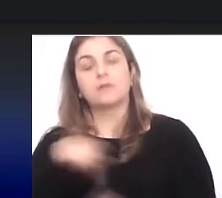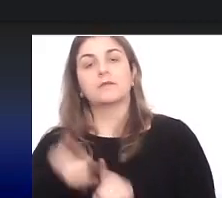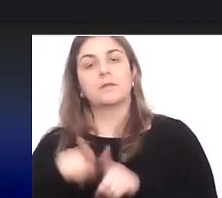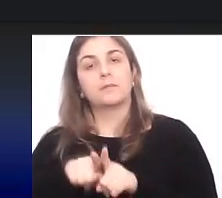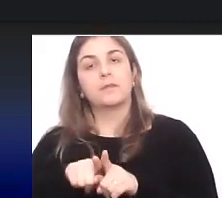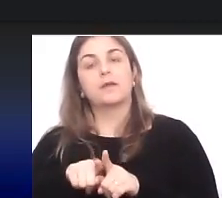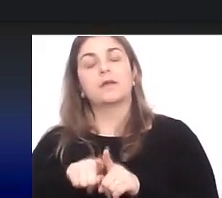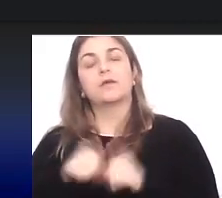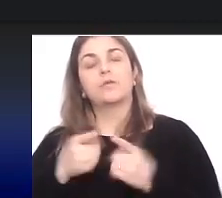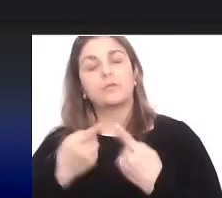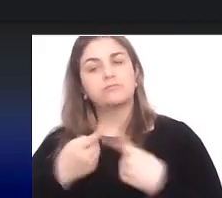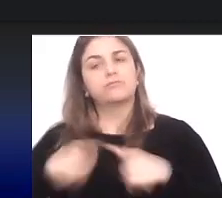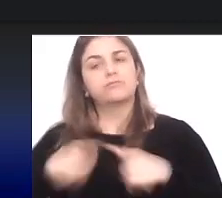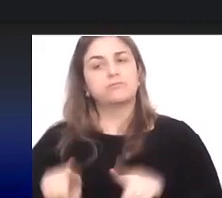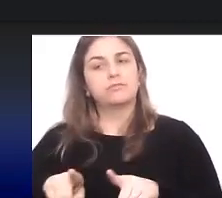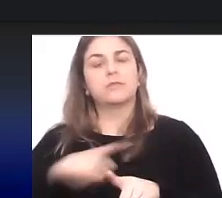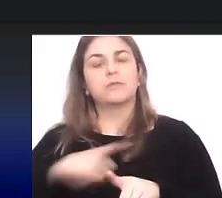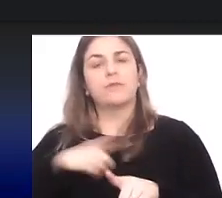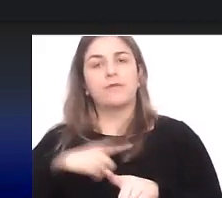debatedor, presidente da CRIERDS,